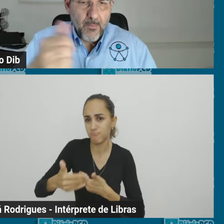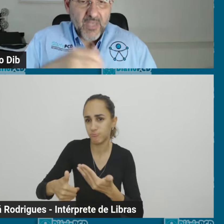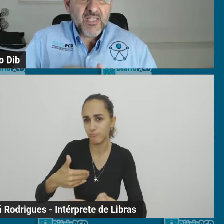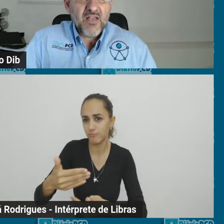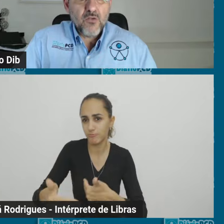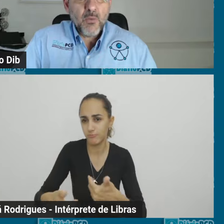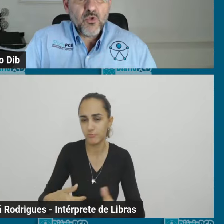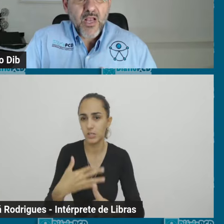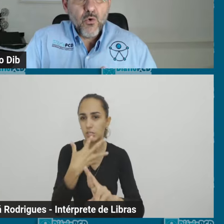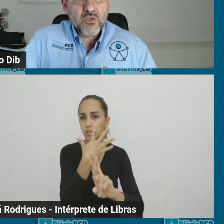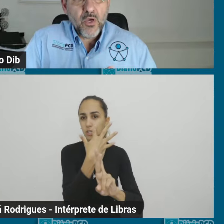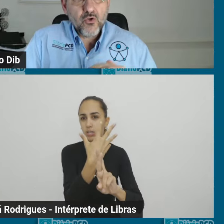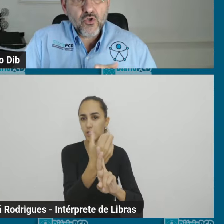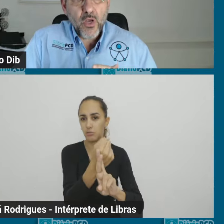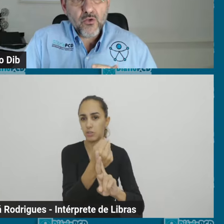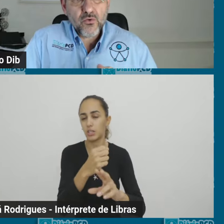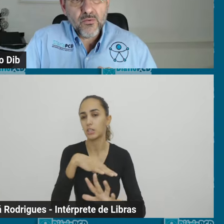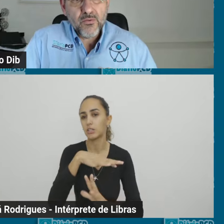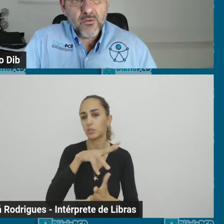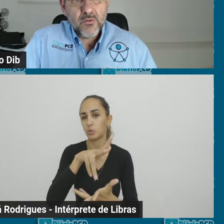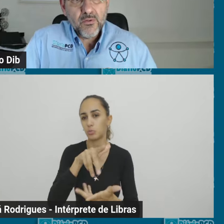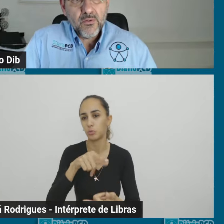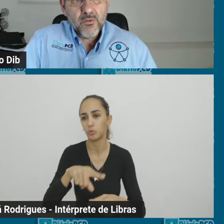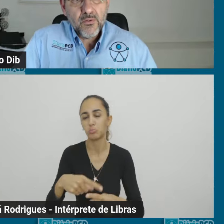mundo, mas ainda falta muita coisa, não é, doutor Joelson?